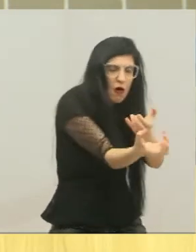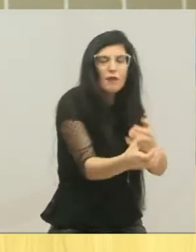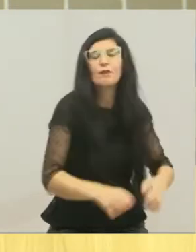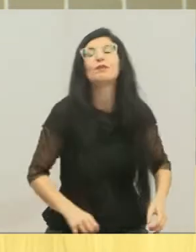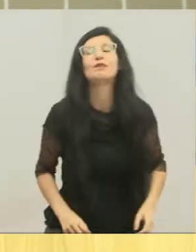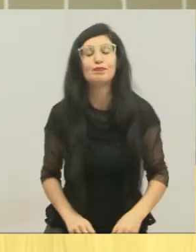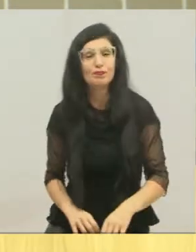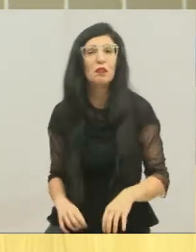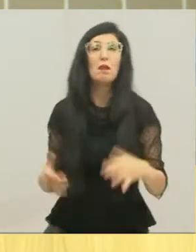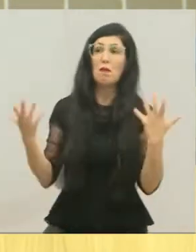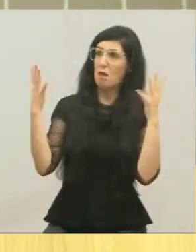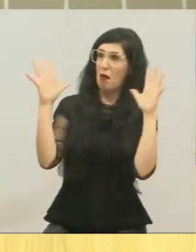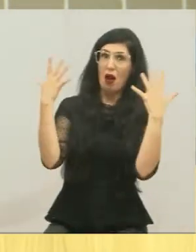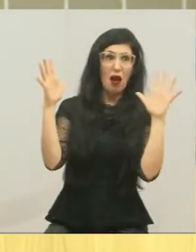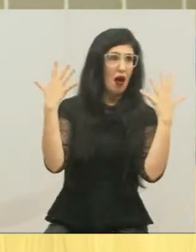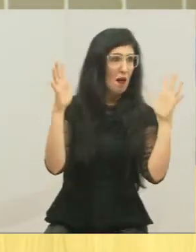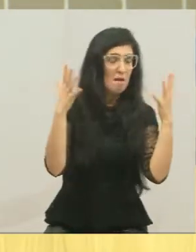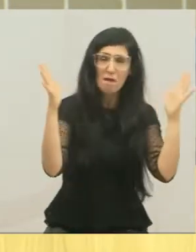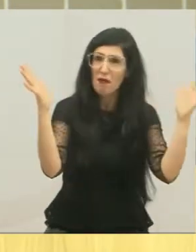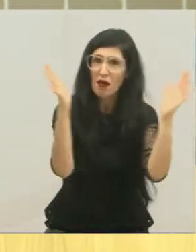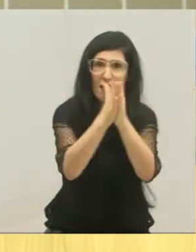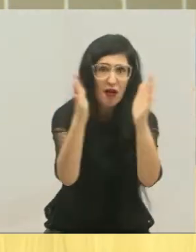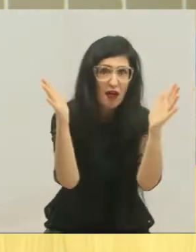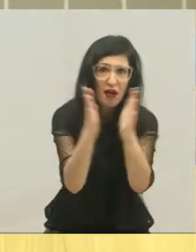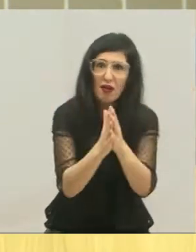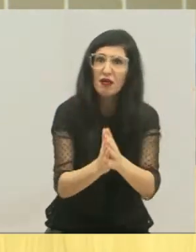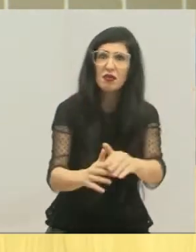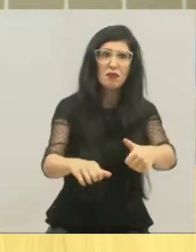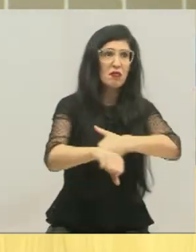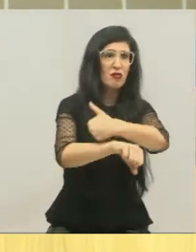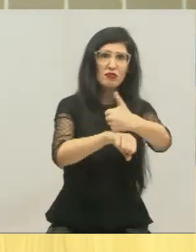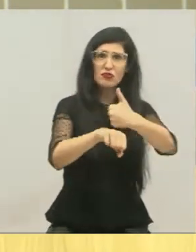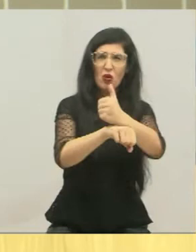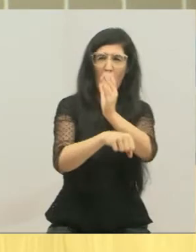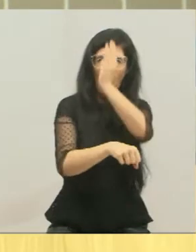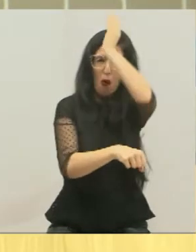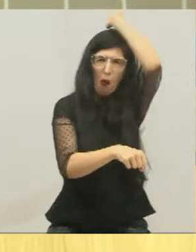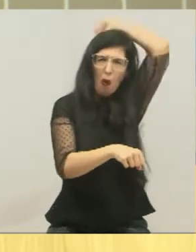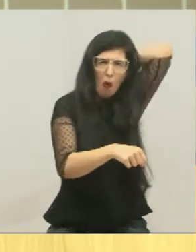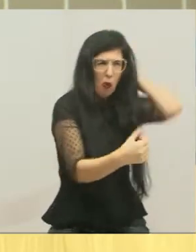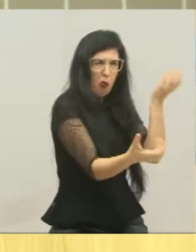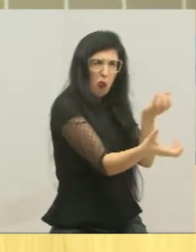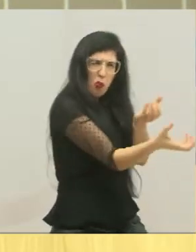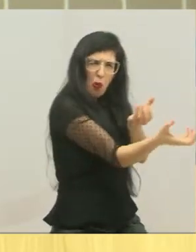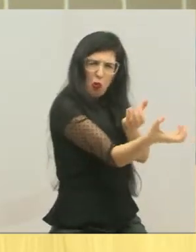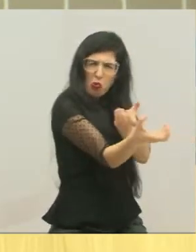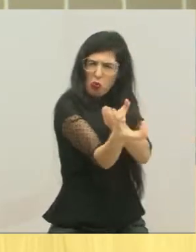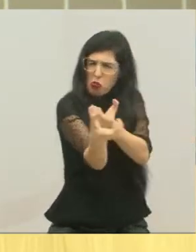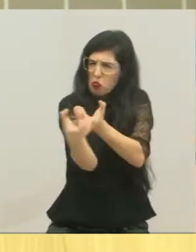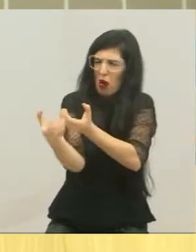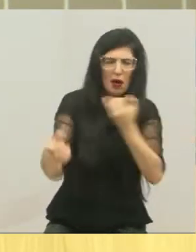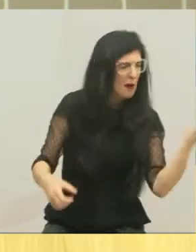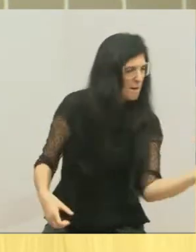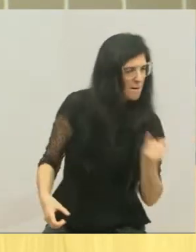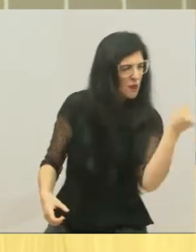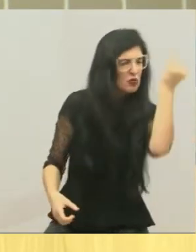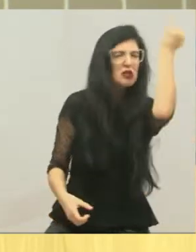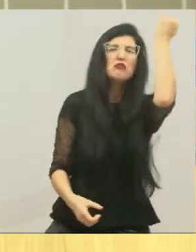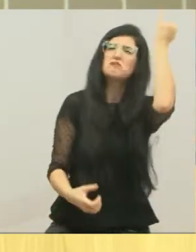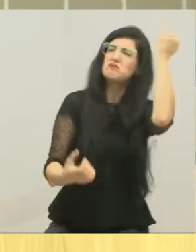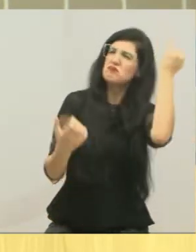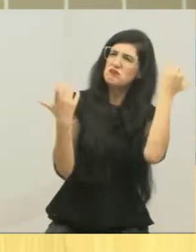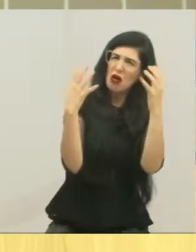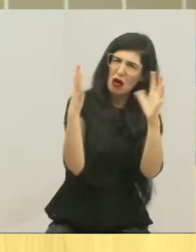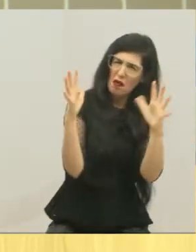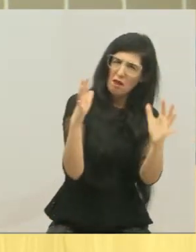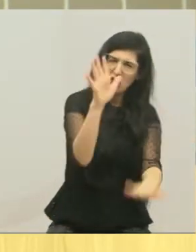atuação de combate às queimadas nos mais diferentes e distantes pontos de nossa cidade. Feito esse